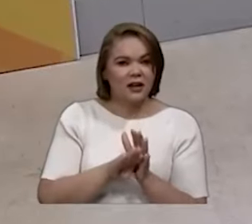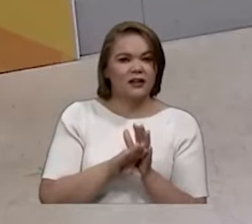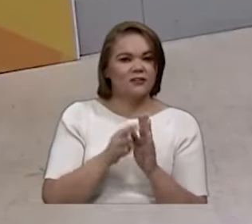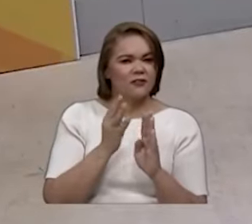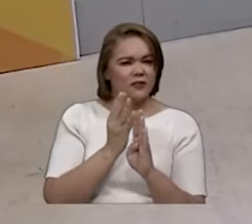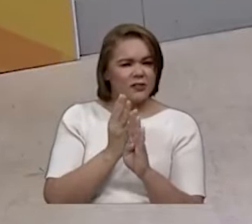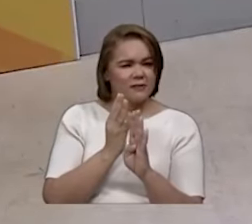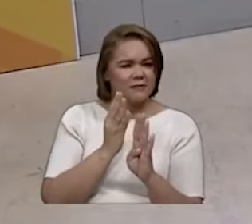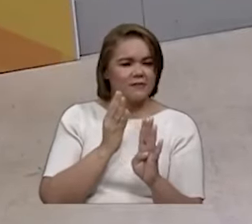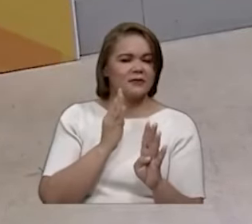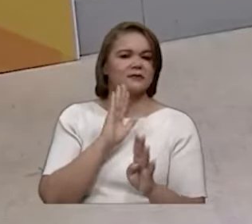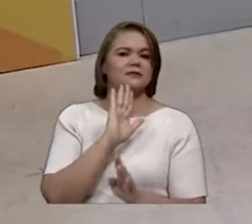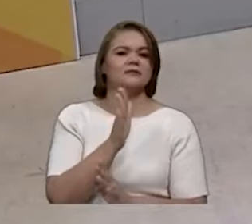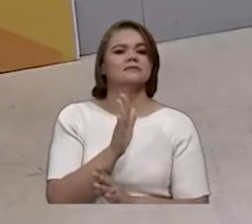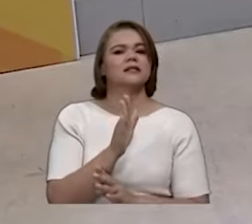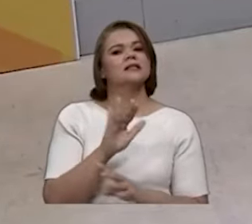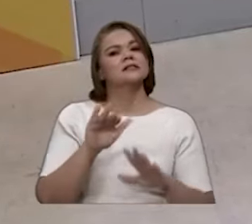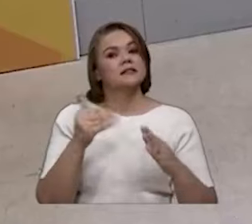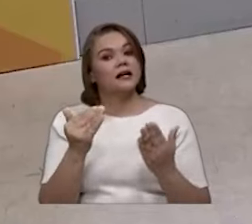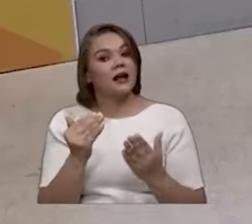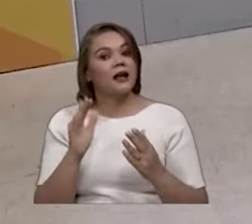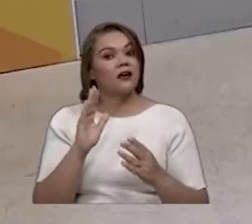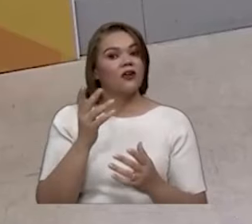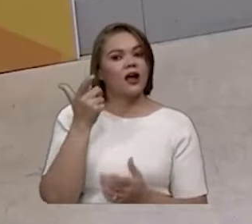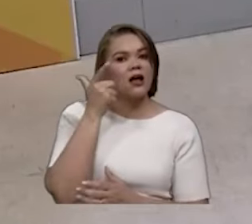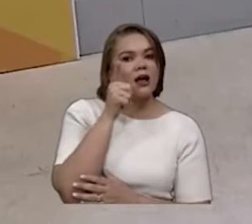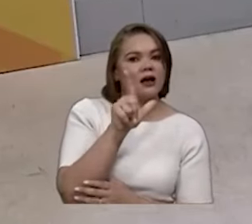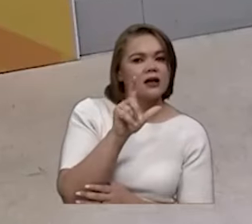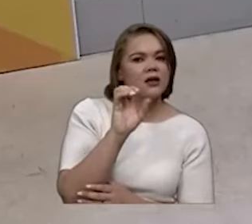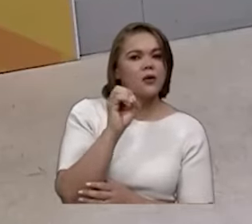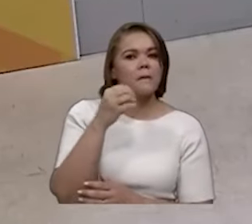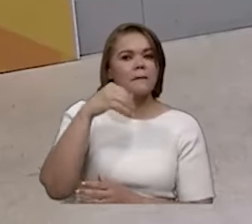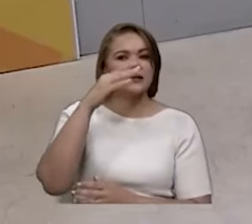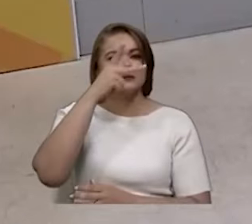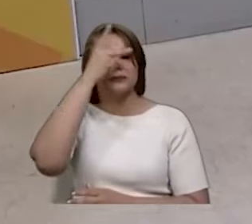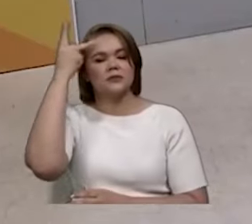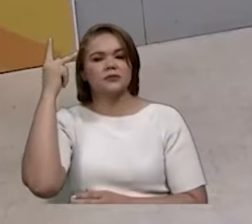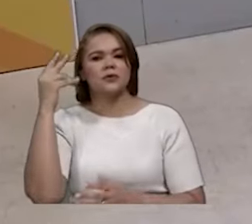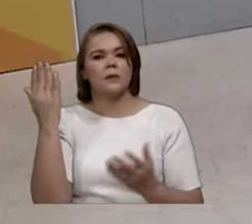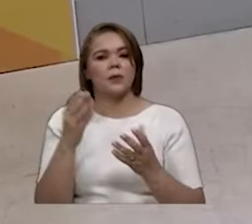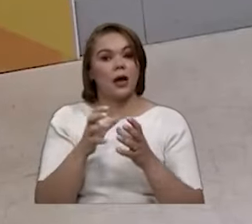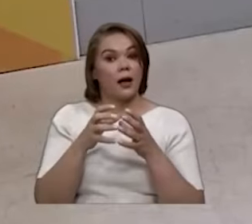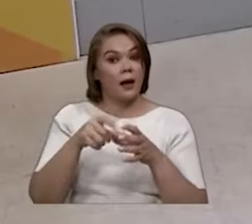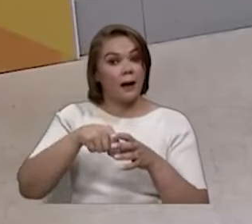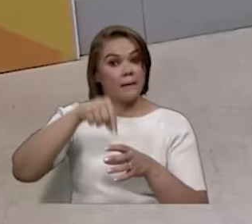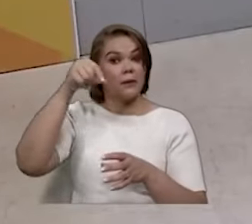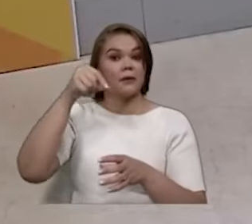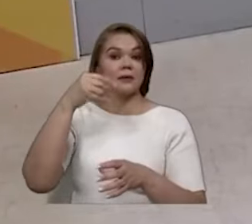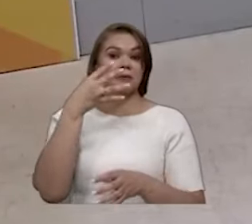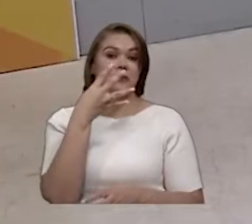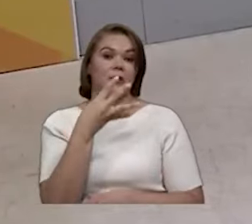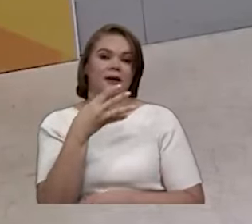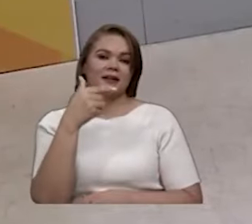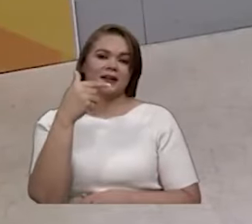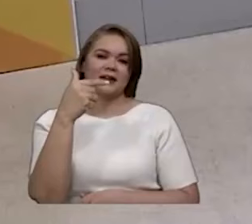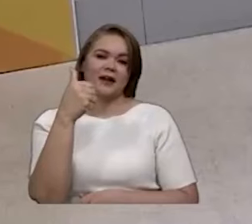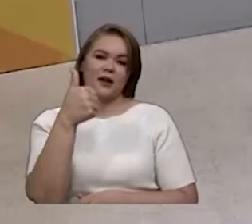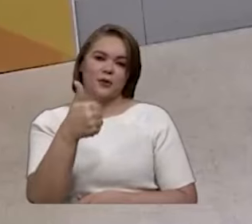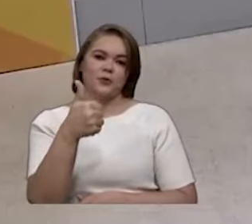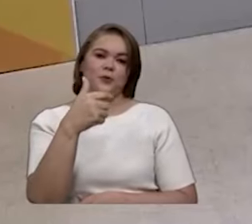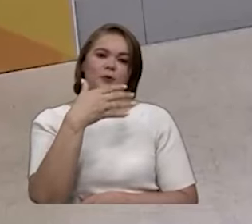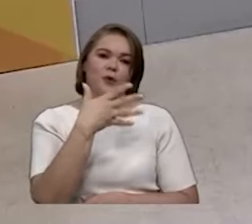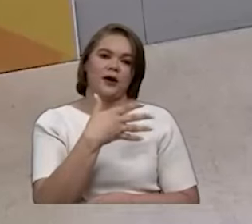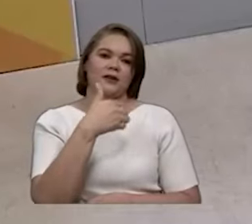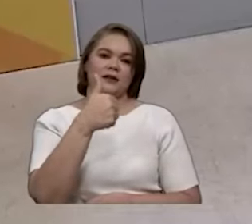fila. Será que agora vai decidir ou vai colocar mais gente na disputa? Saiu a bolinha de número 41.